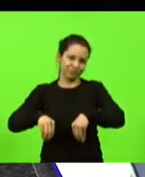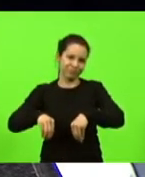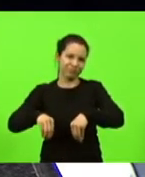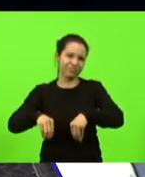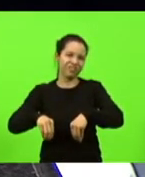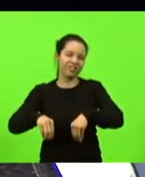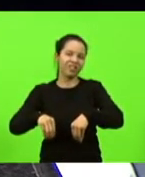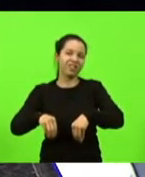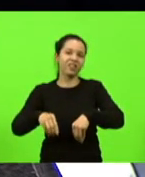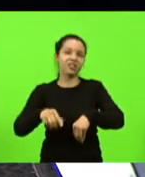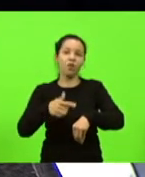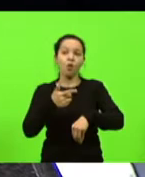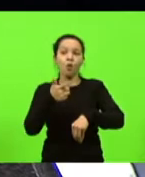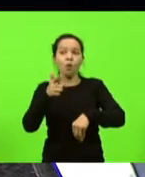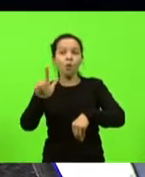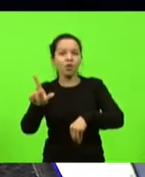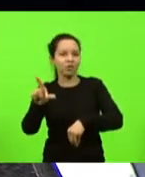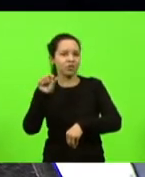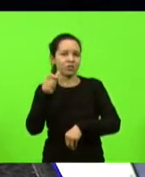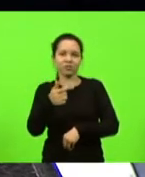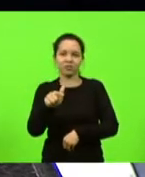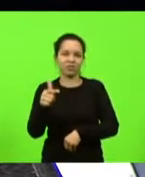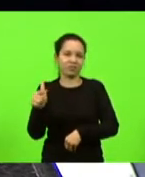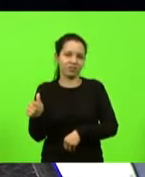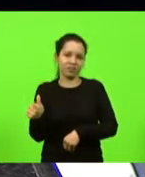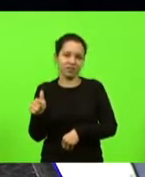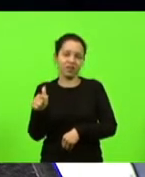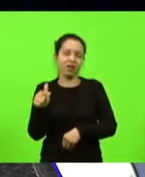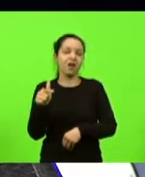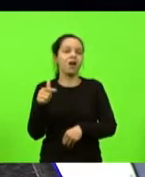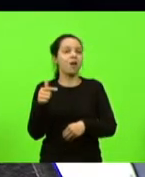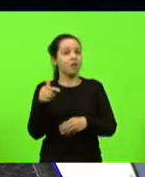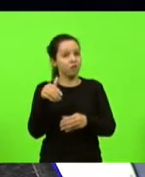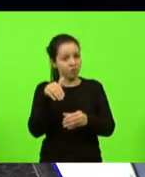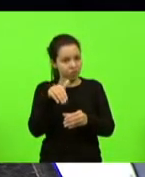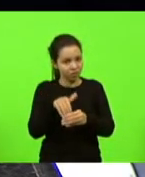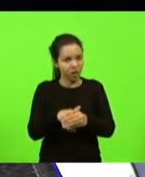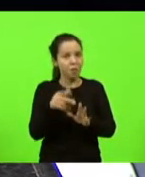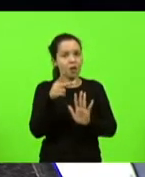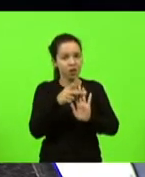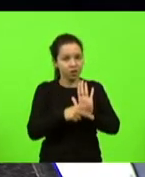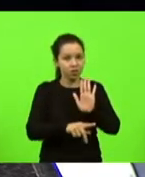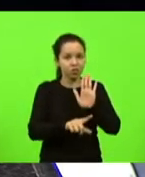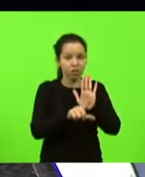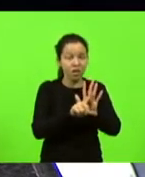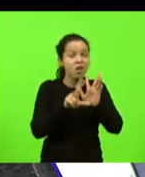alternativa, senão votar o projeto de lei como ele foi apresentado, para que ele tenha